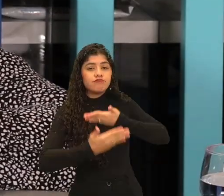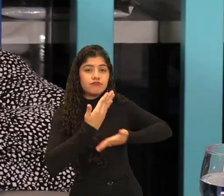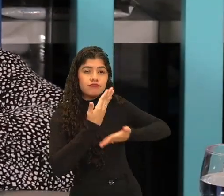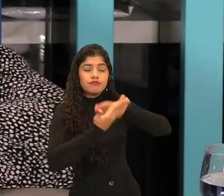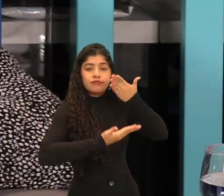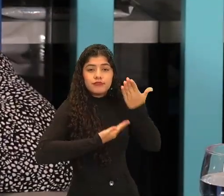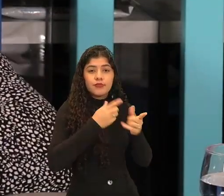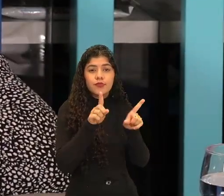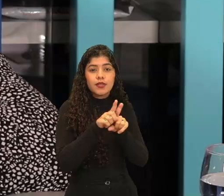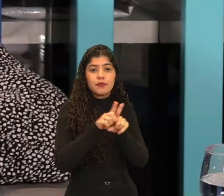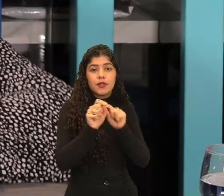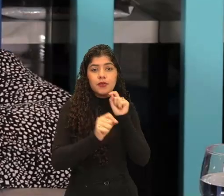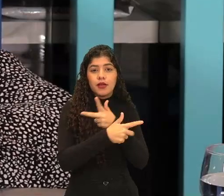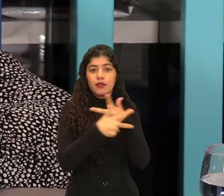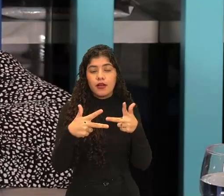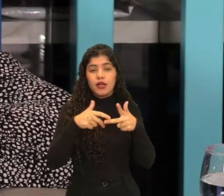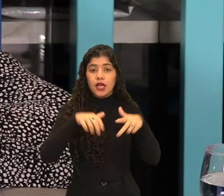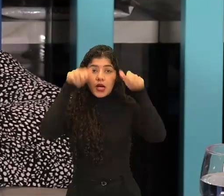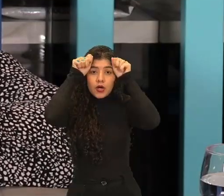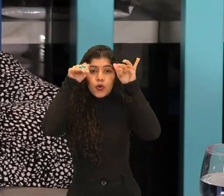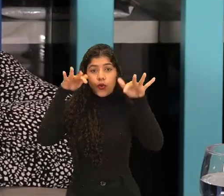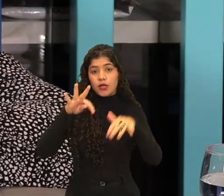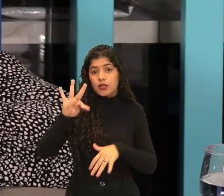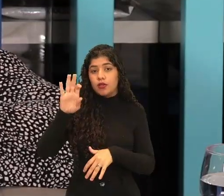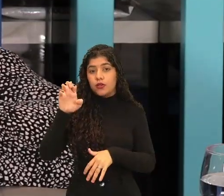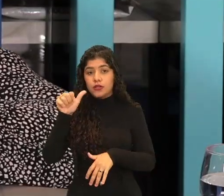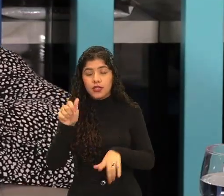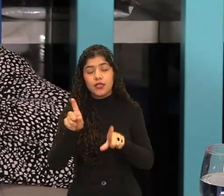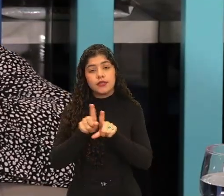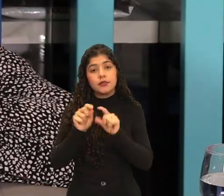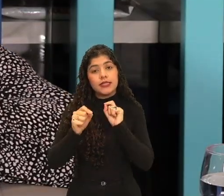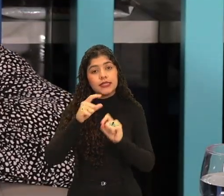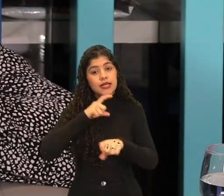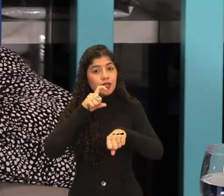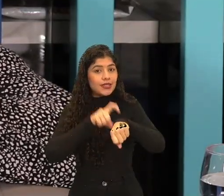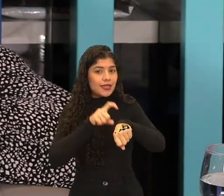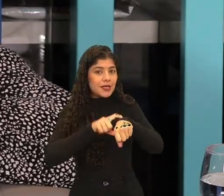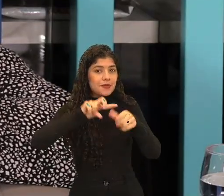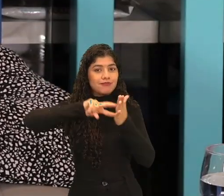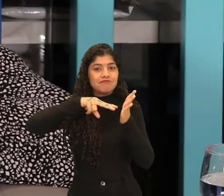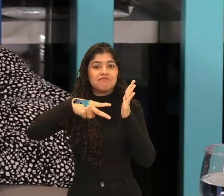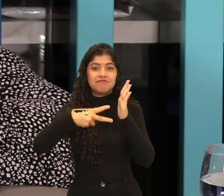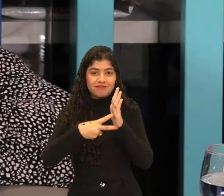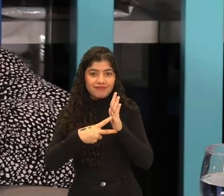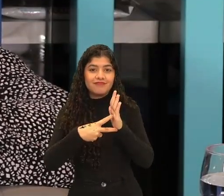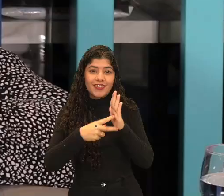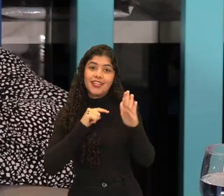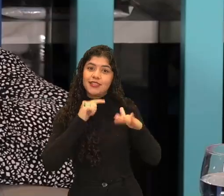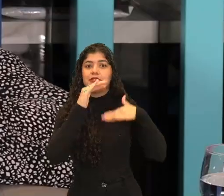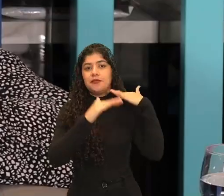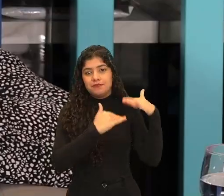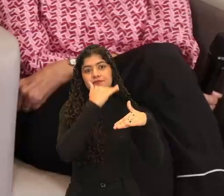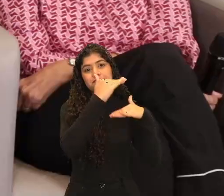que, por exemplo, para o TEA, né, para o transtorno do espectro autista, tempo significa e é sinônimo de